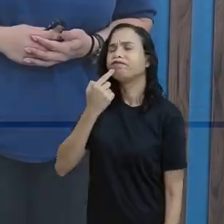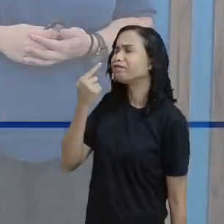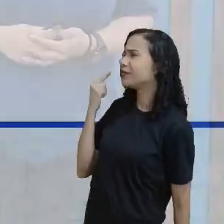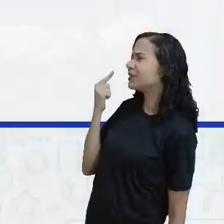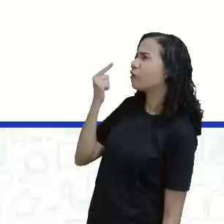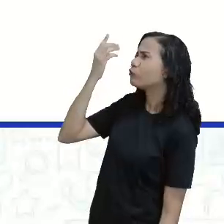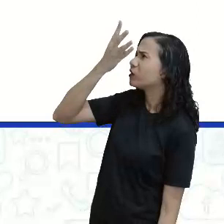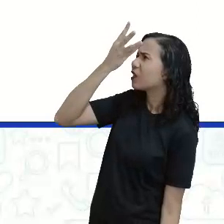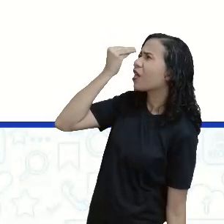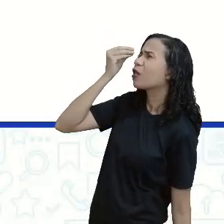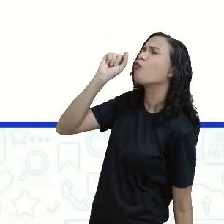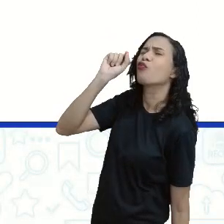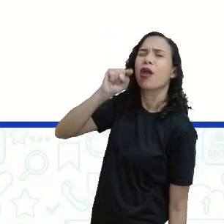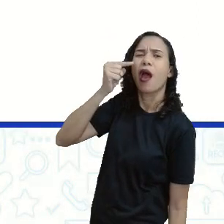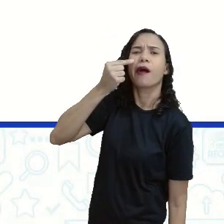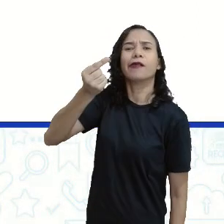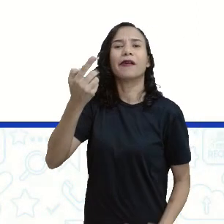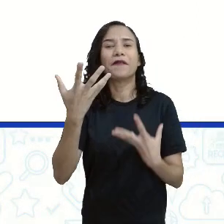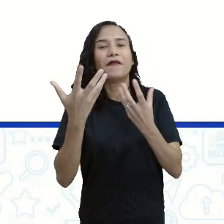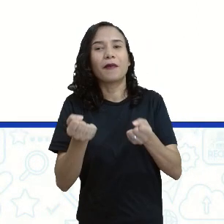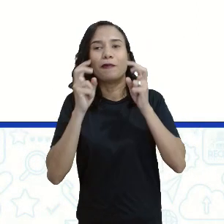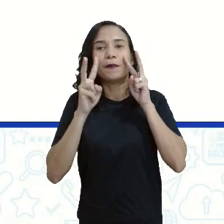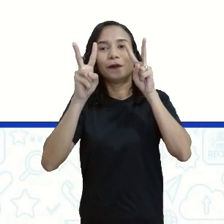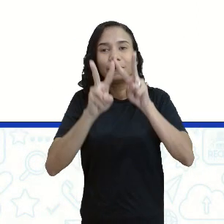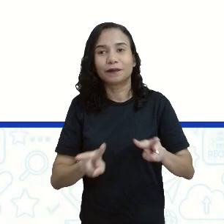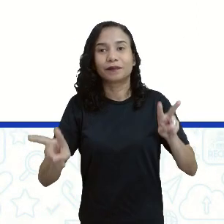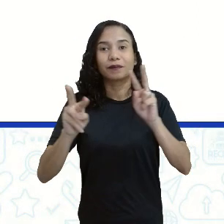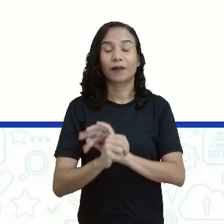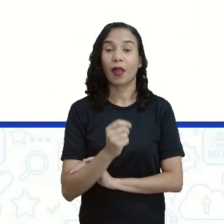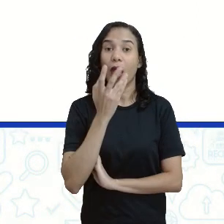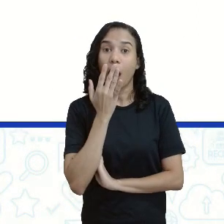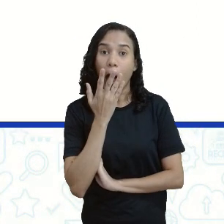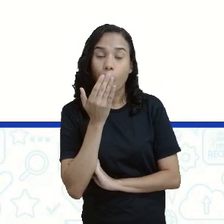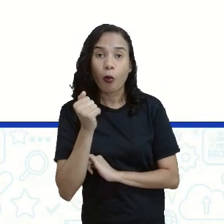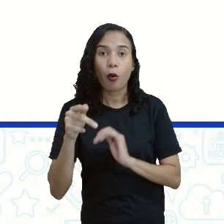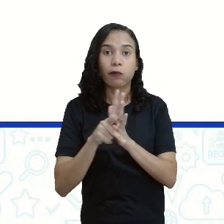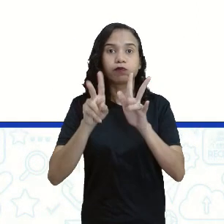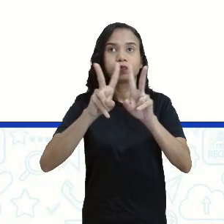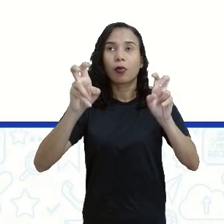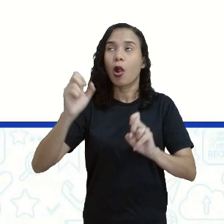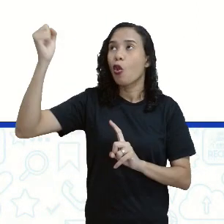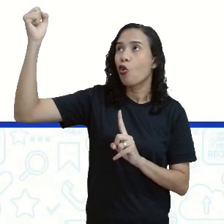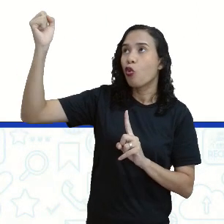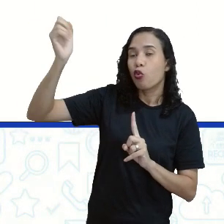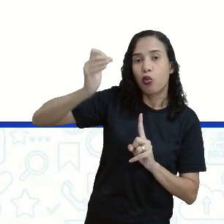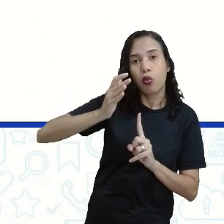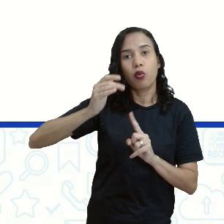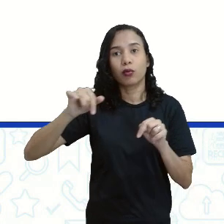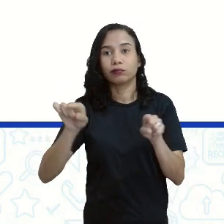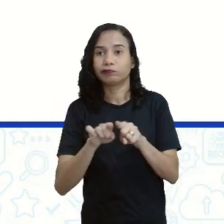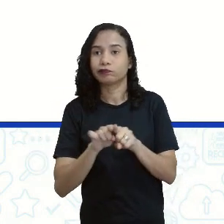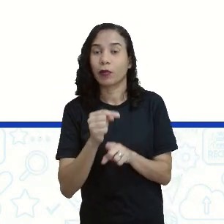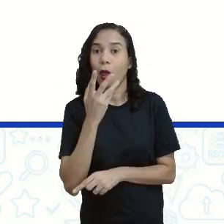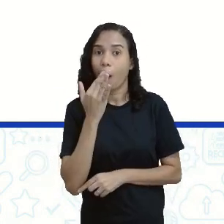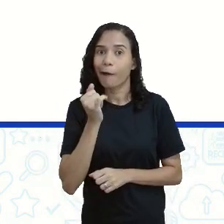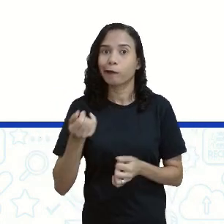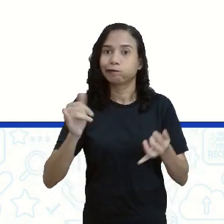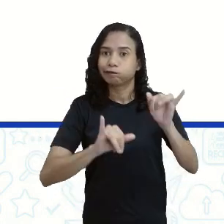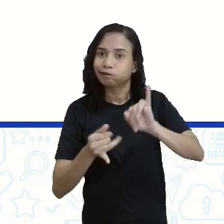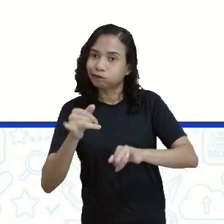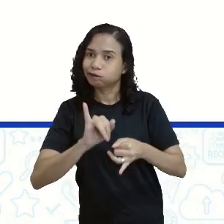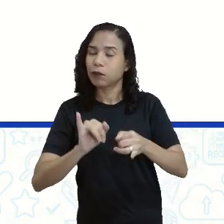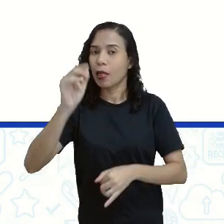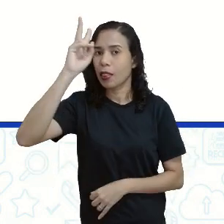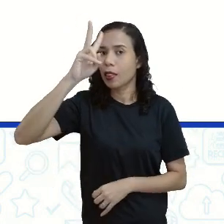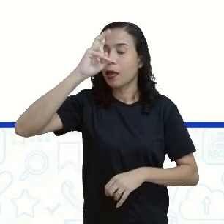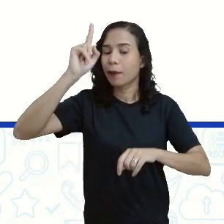não me lembro? Olha só, vamos rever aí. Cores primárias de luz, cores primárias de corantes. Lembrem